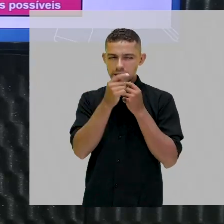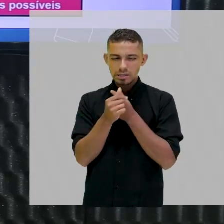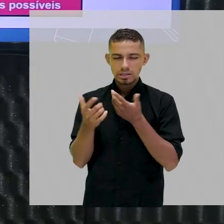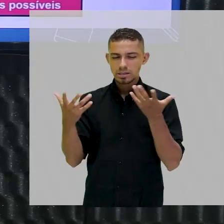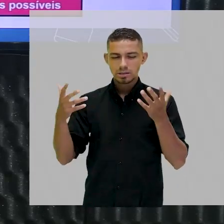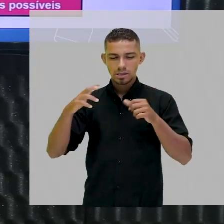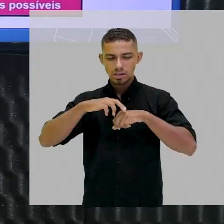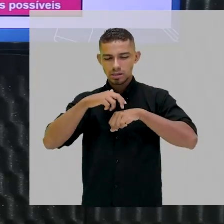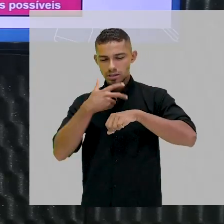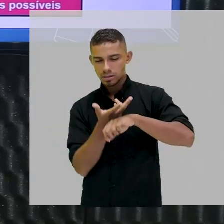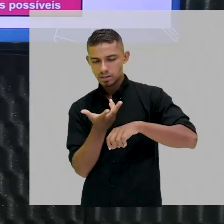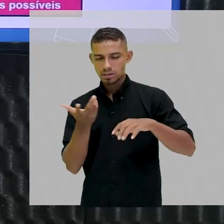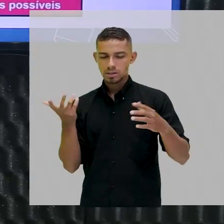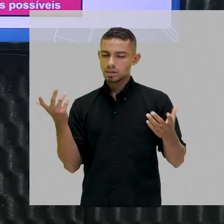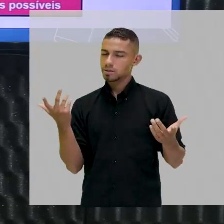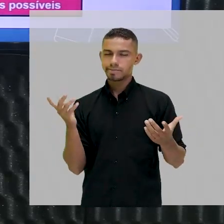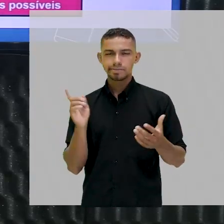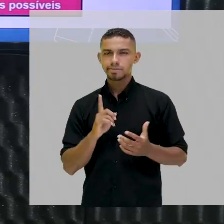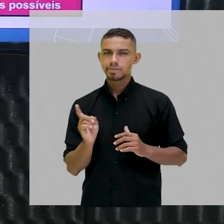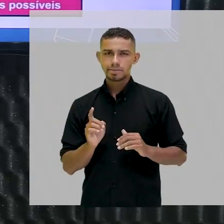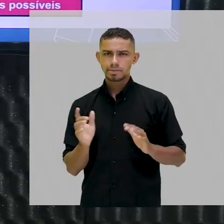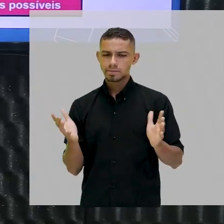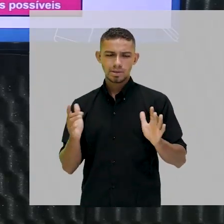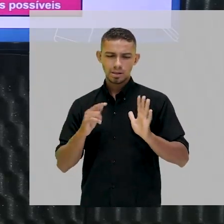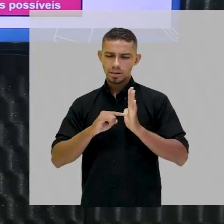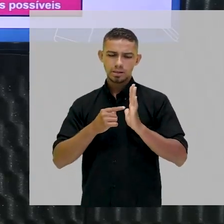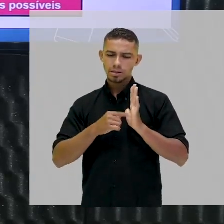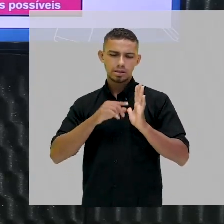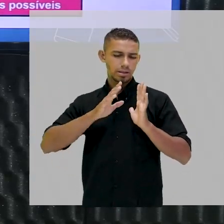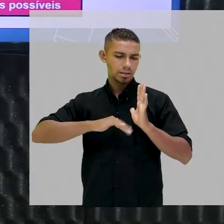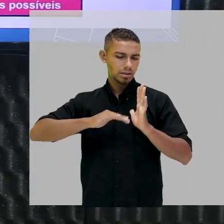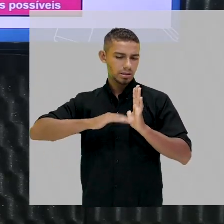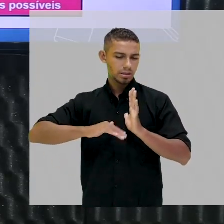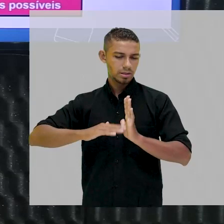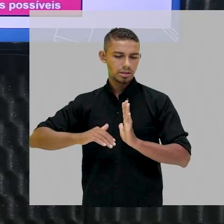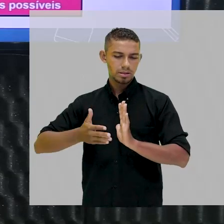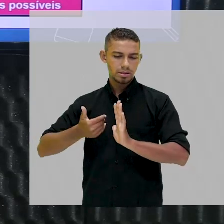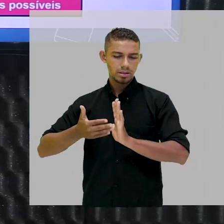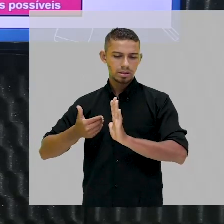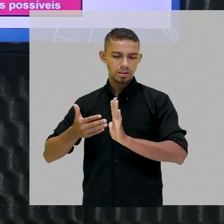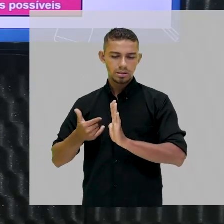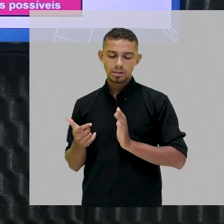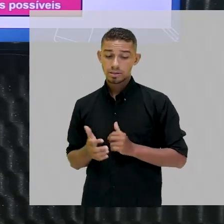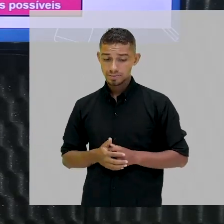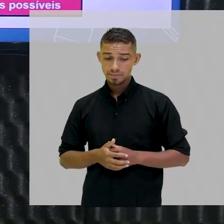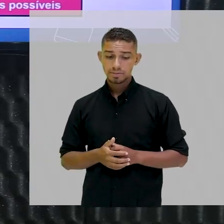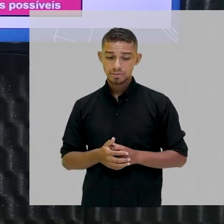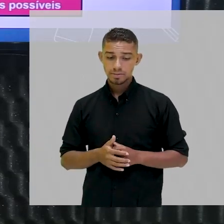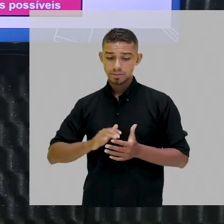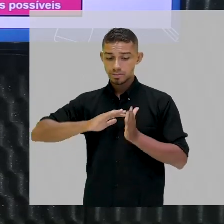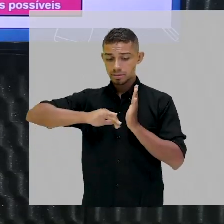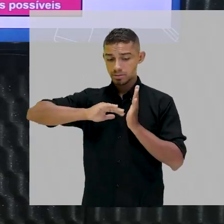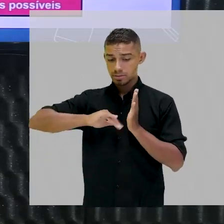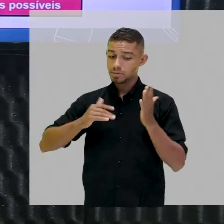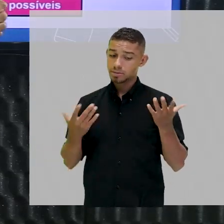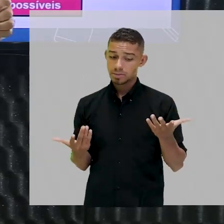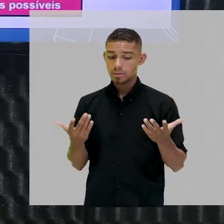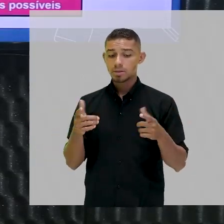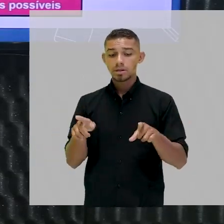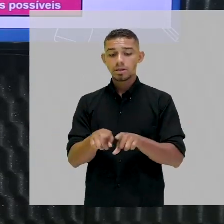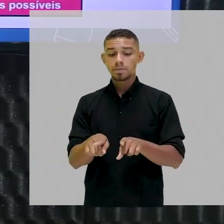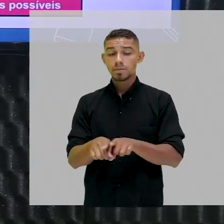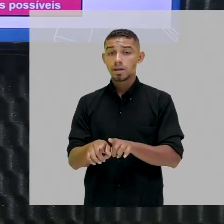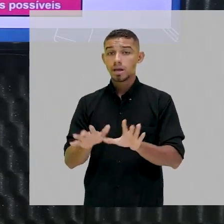de tropeços, essas coisinhas aí que vão tirando alguma nota do dançarino. Executando o quê? O mínimo